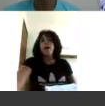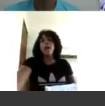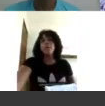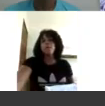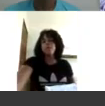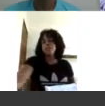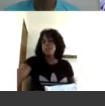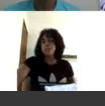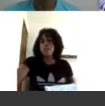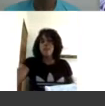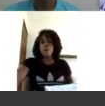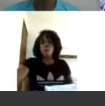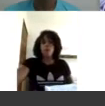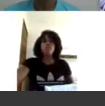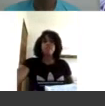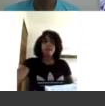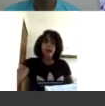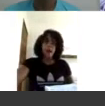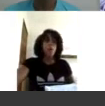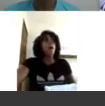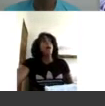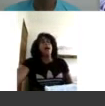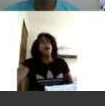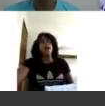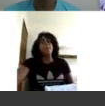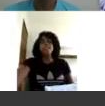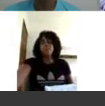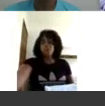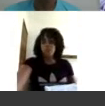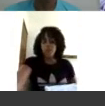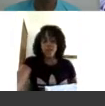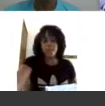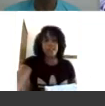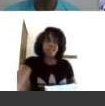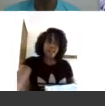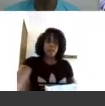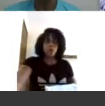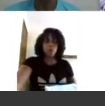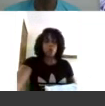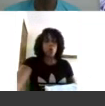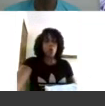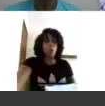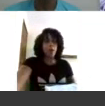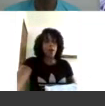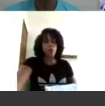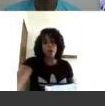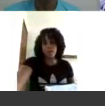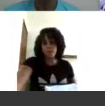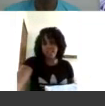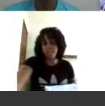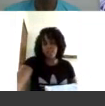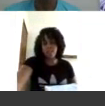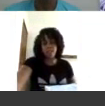poster, PIBID, Ensino Remoto Emergencial. Participamos também agora, em dezembro,